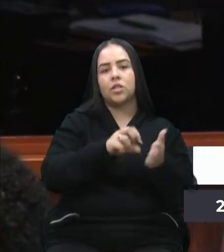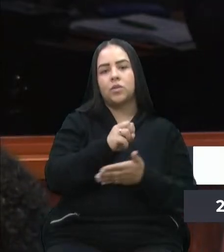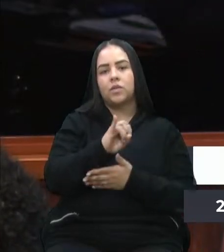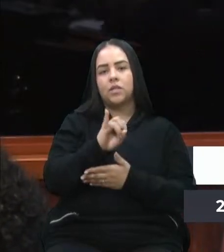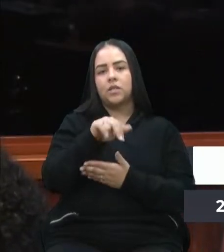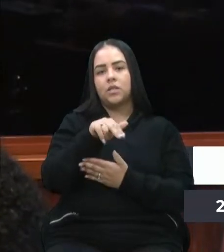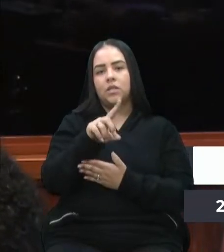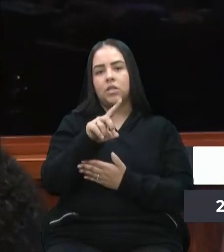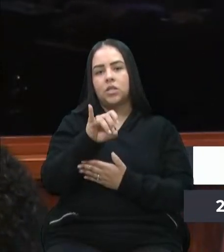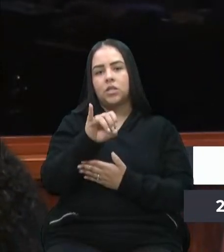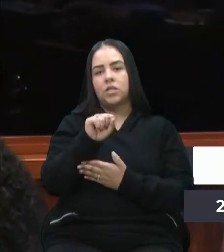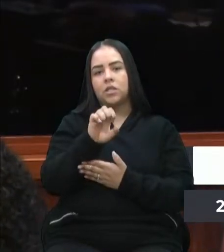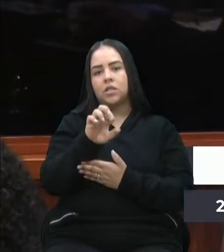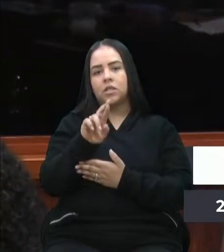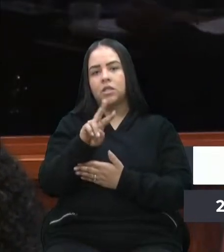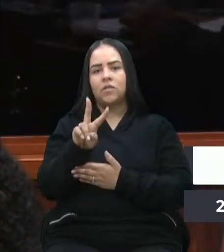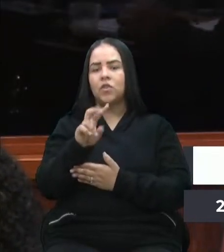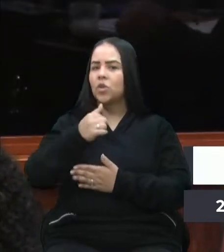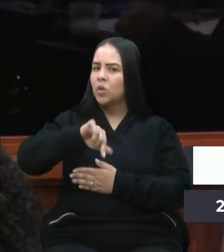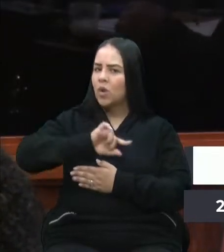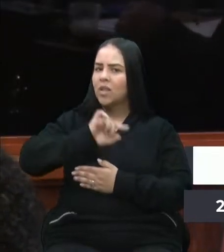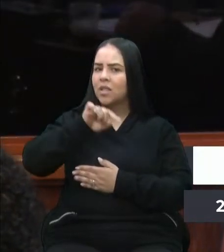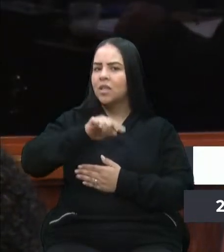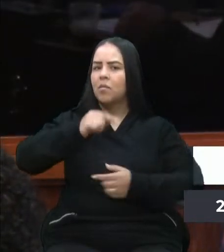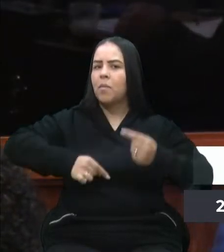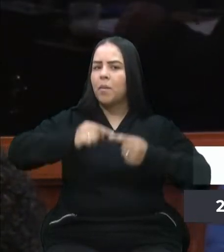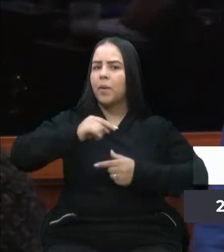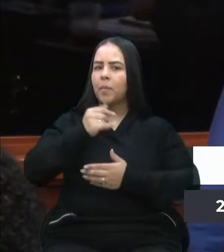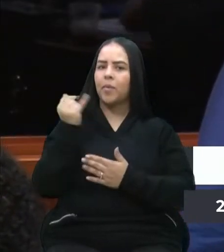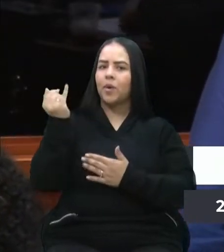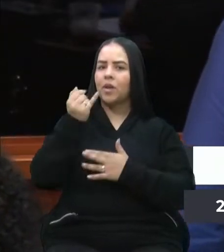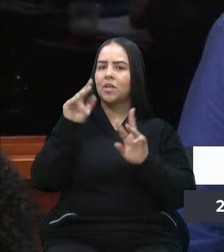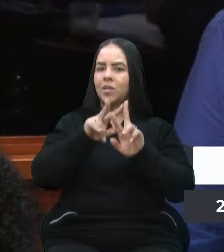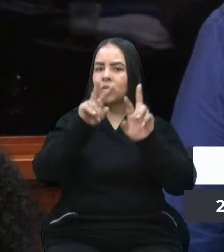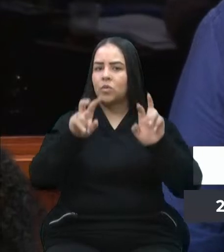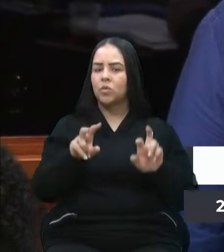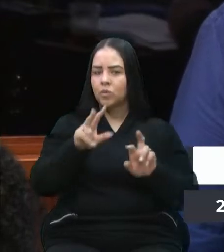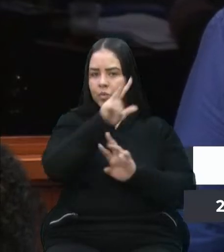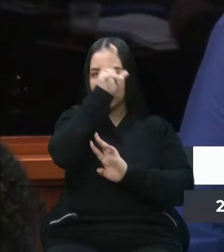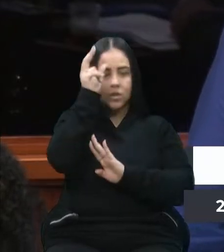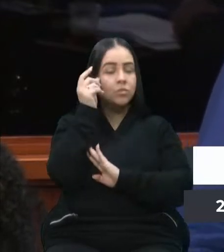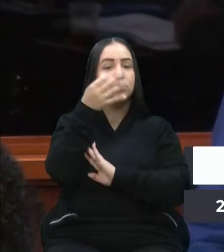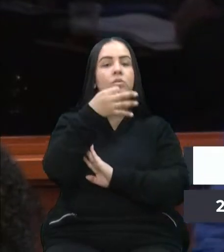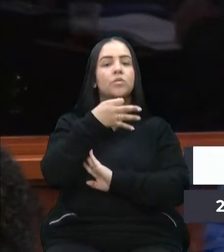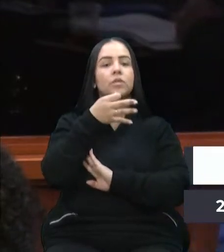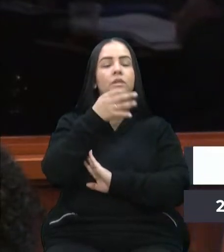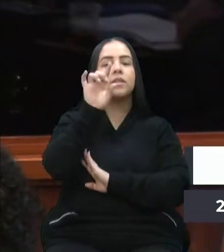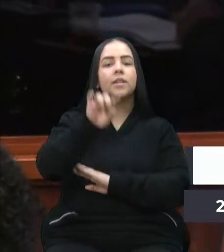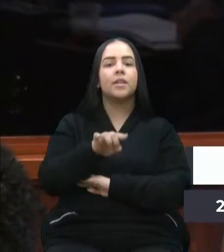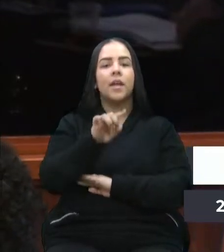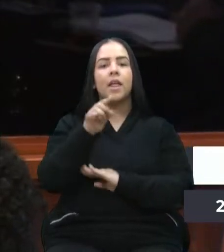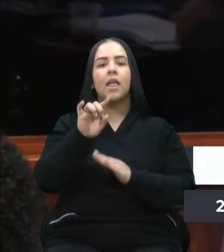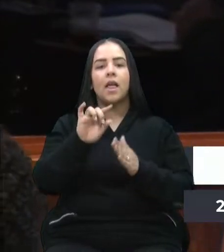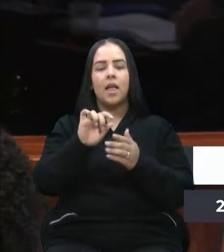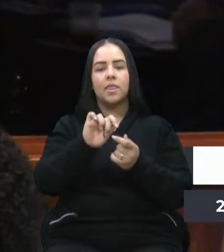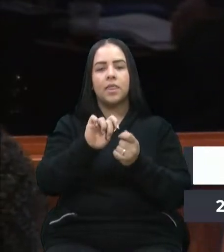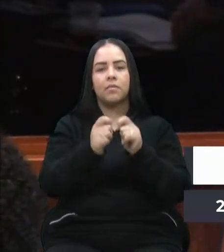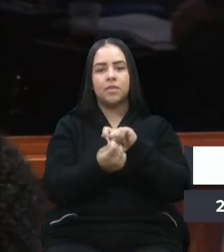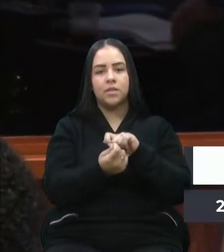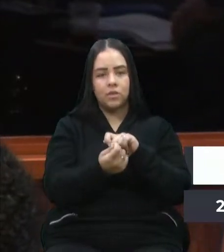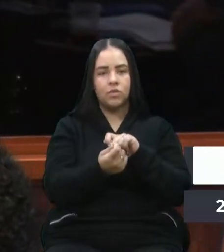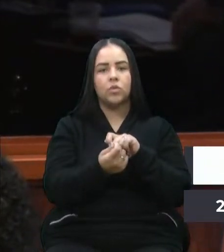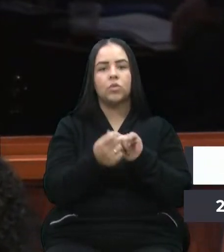aqui discutindo um tema relevante para o município de Caxias do Sul, que é a adequação